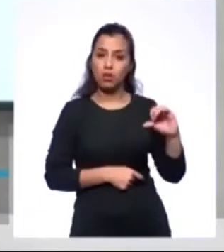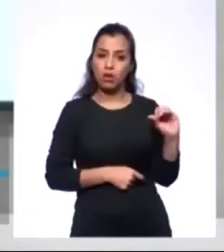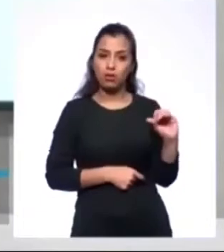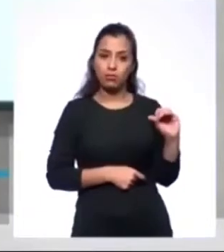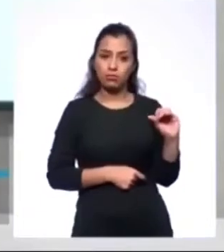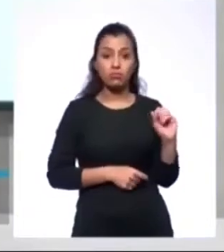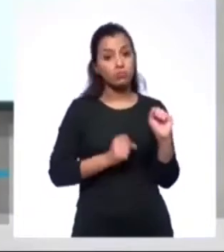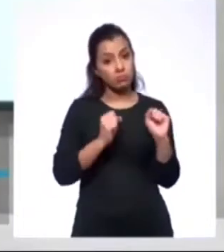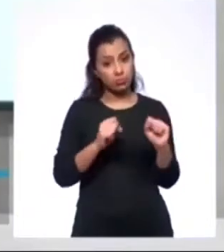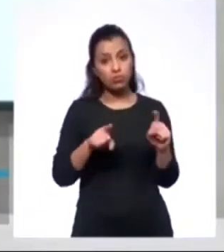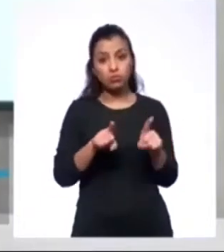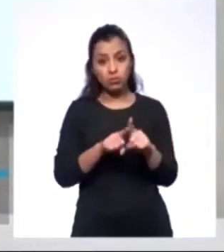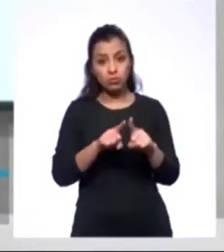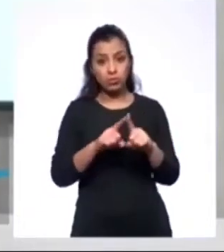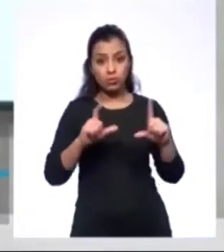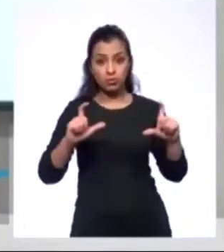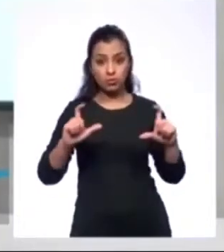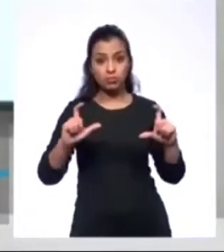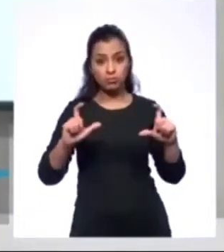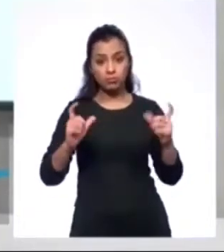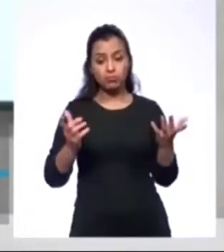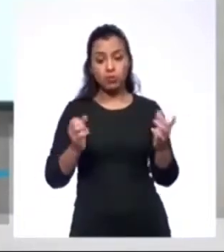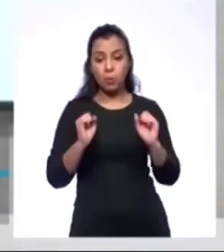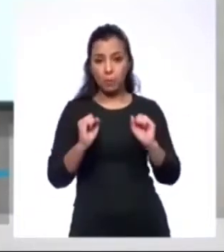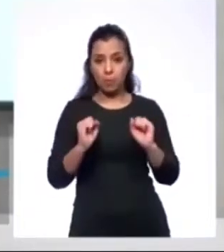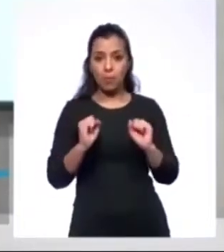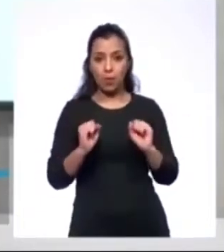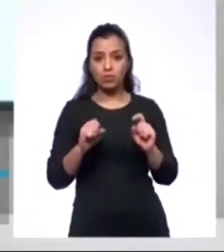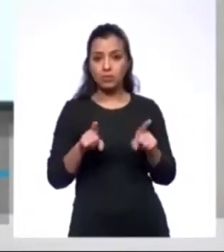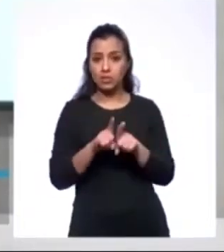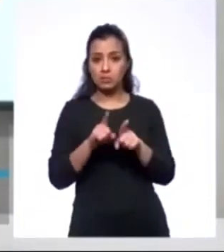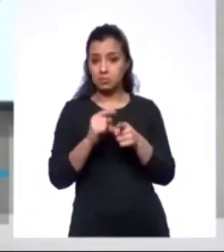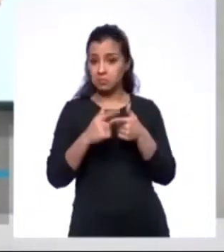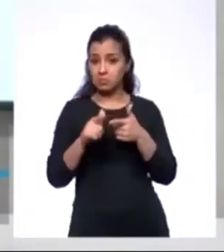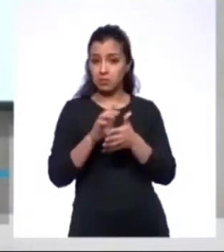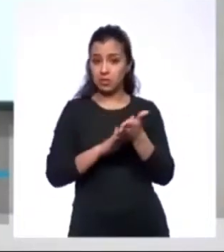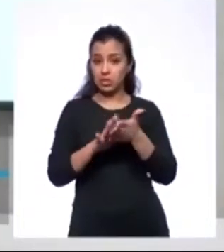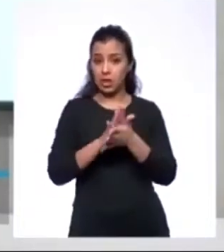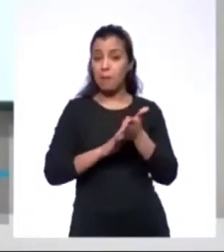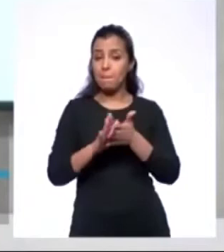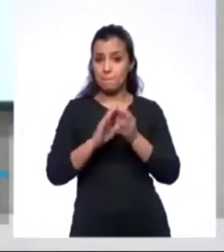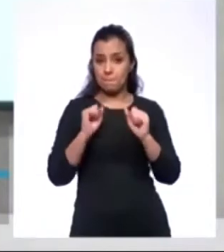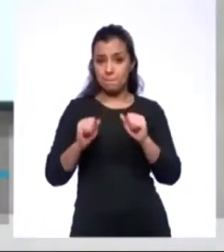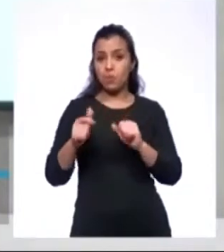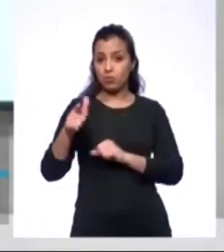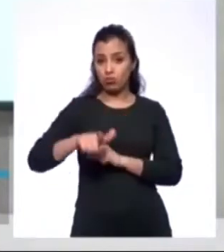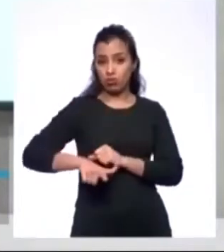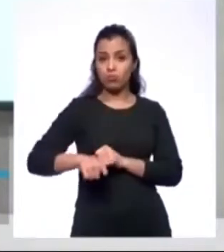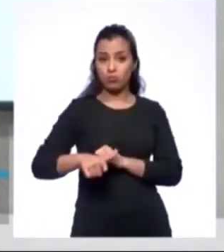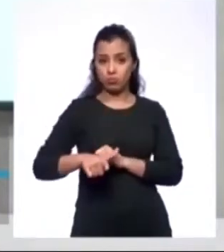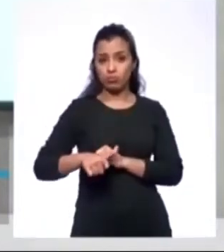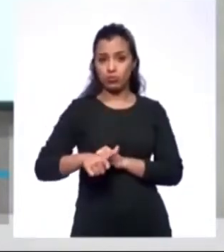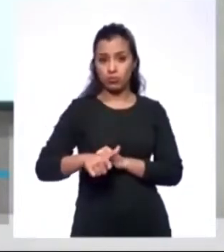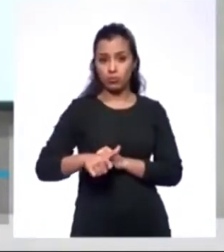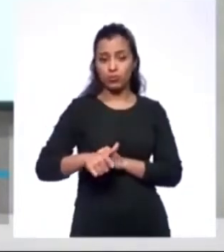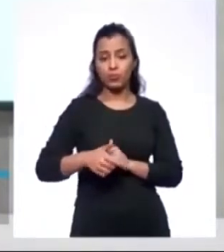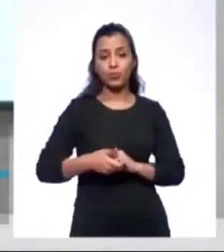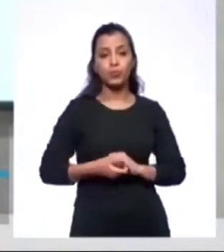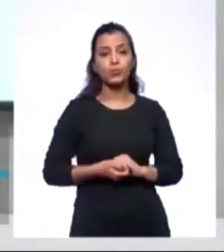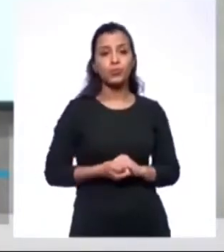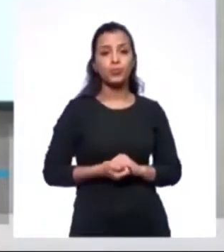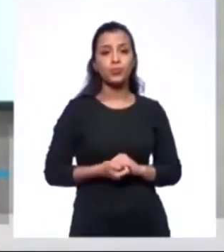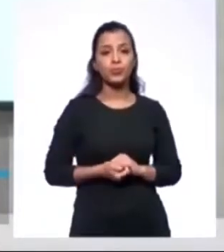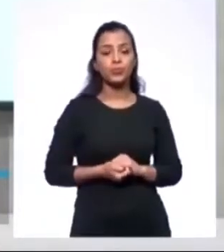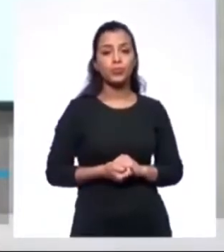0229 pode a placa pode ser 02 29 e sem problema pode ter repetição então gente pode ter